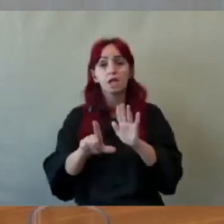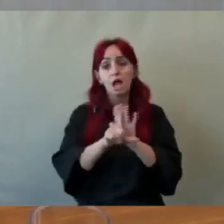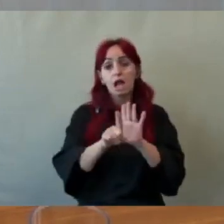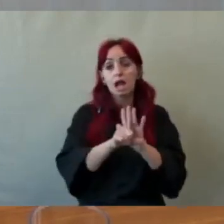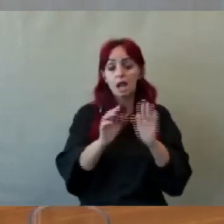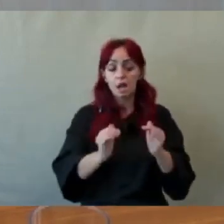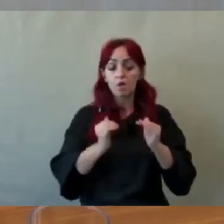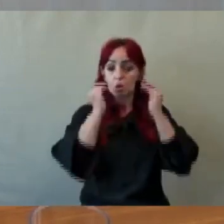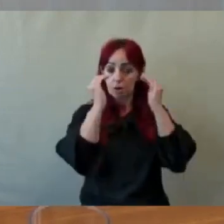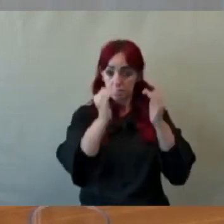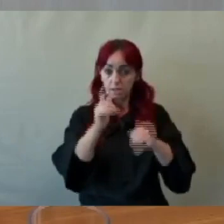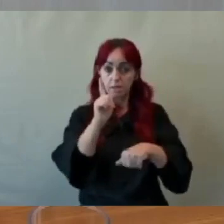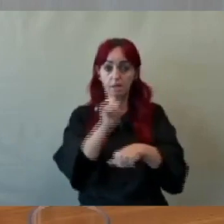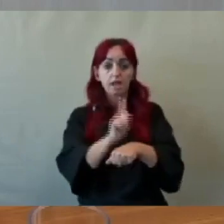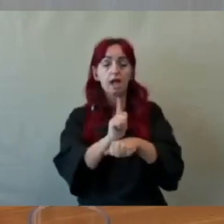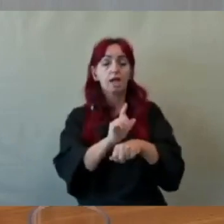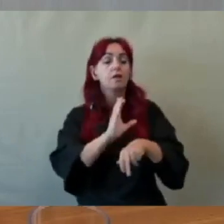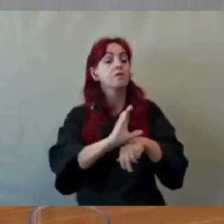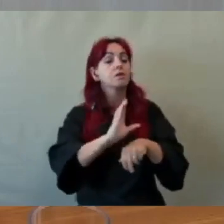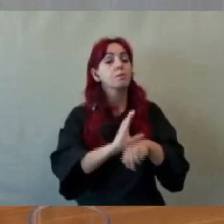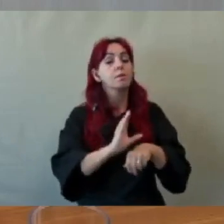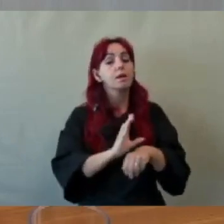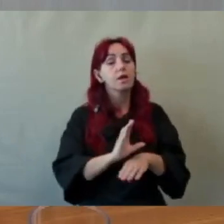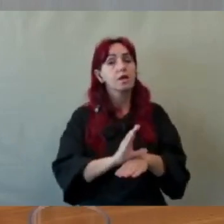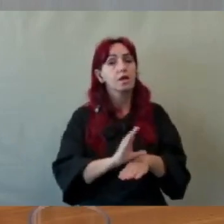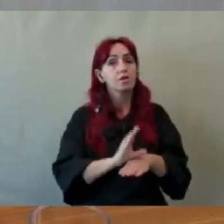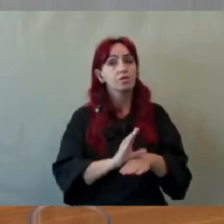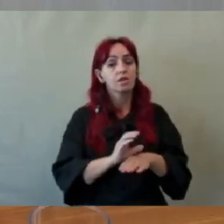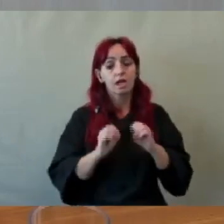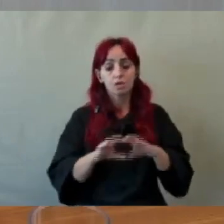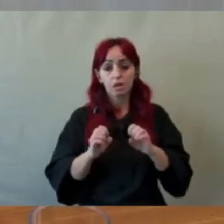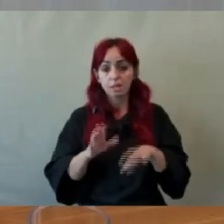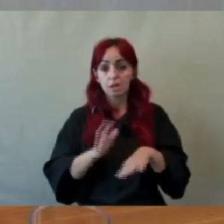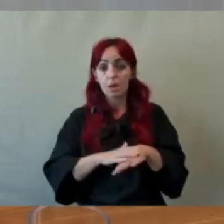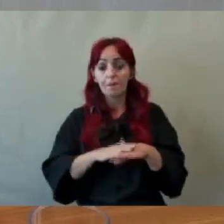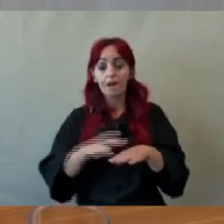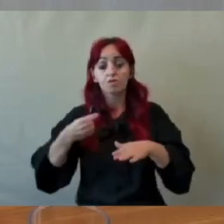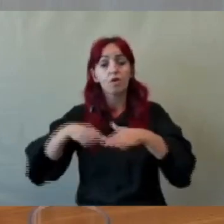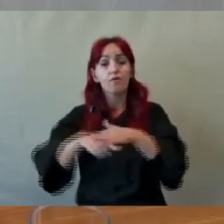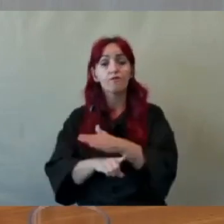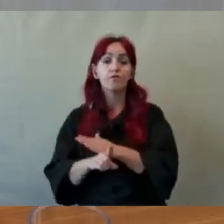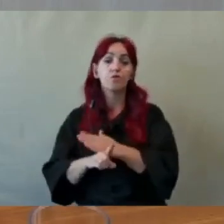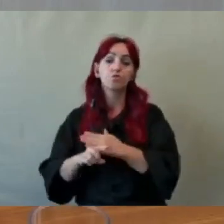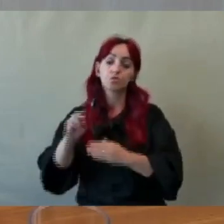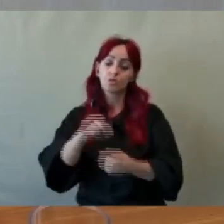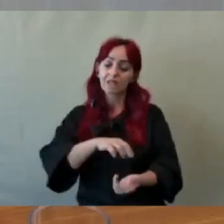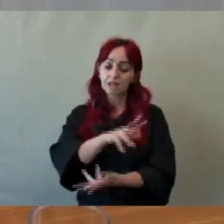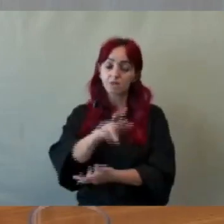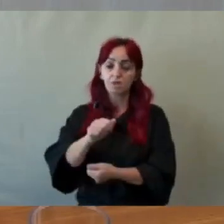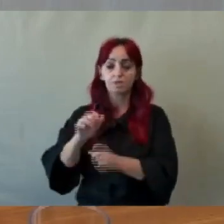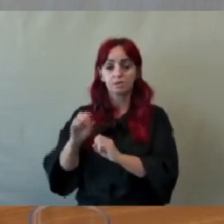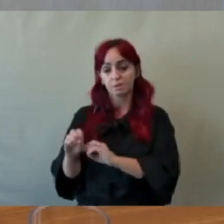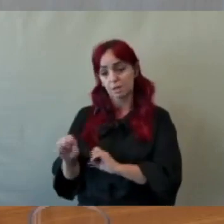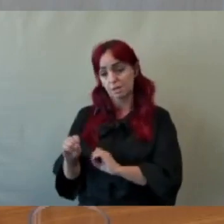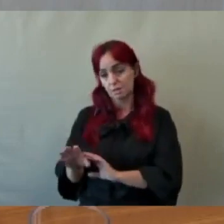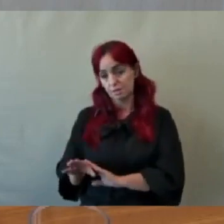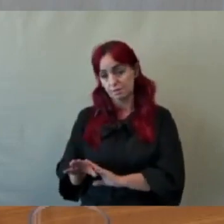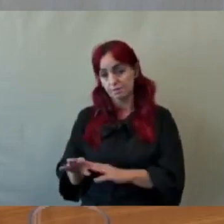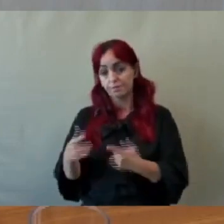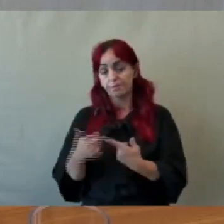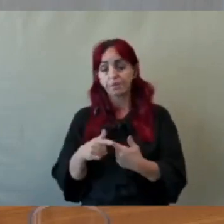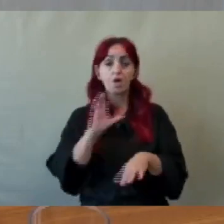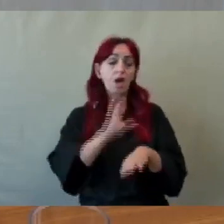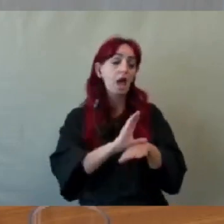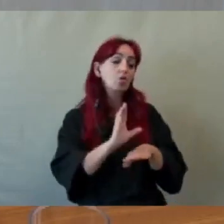um investimento na educação para além do Fundo Nacional de Educação. Então, a questão dos recursos em